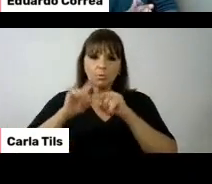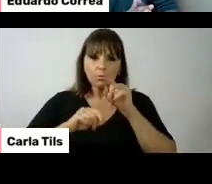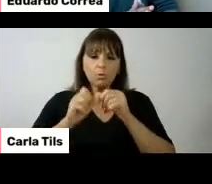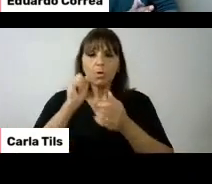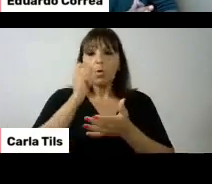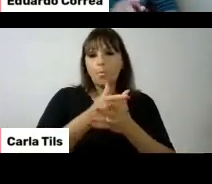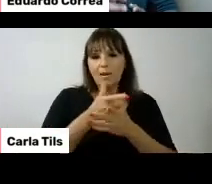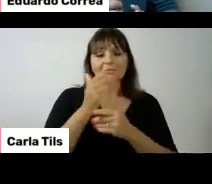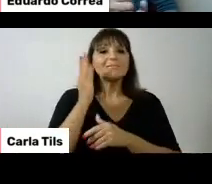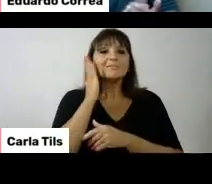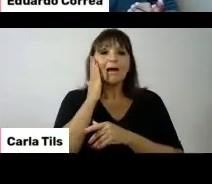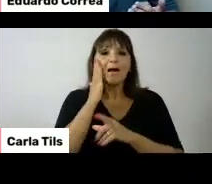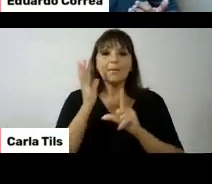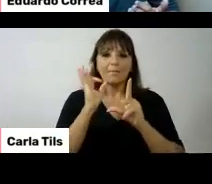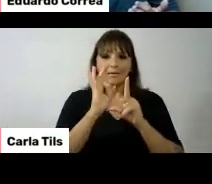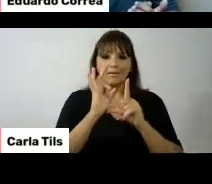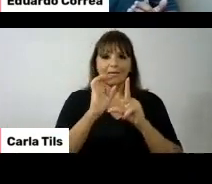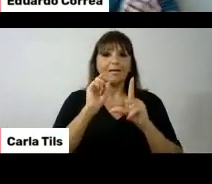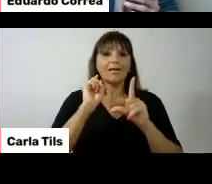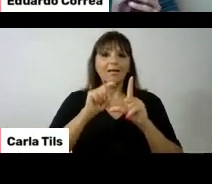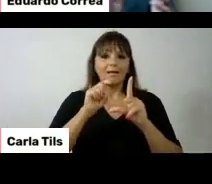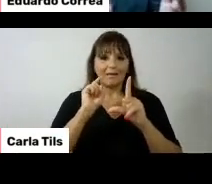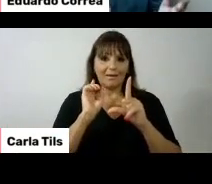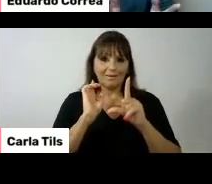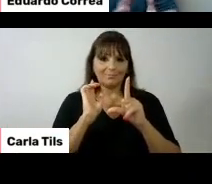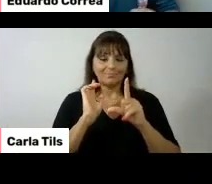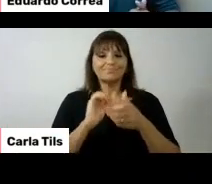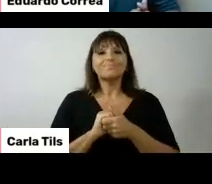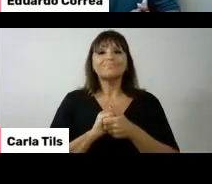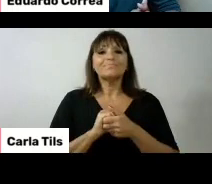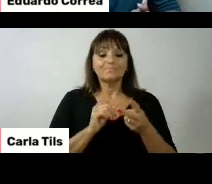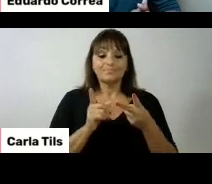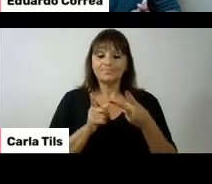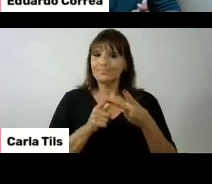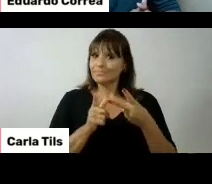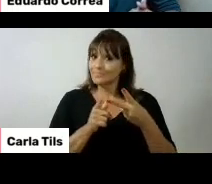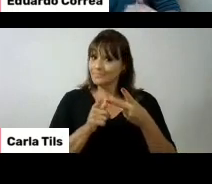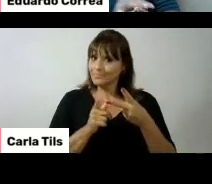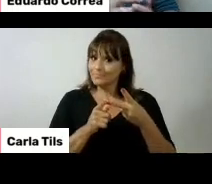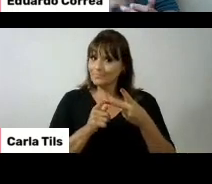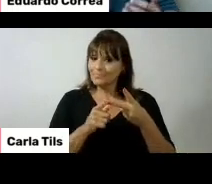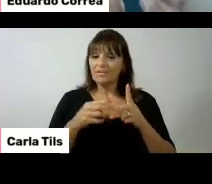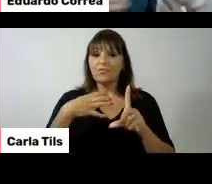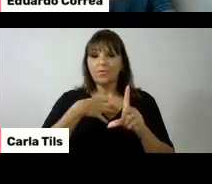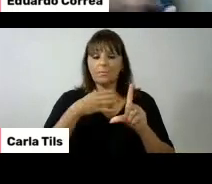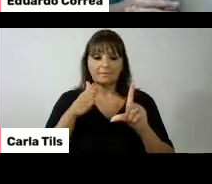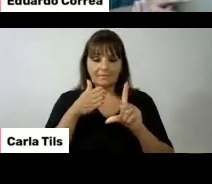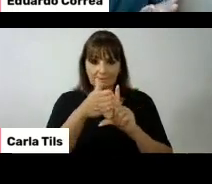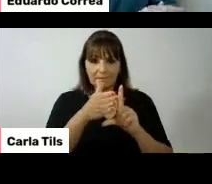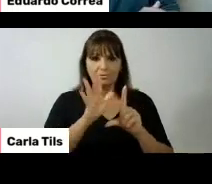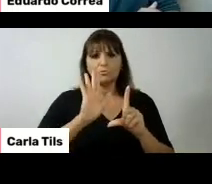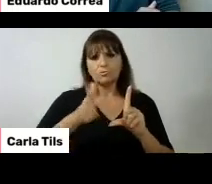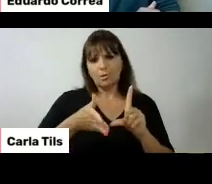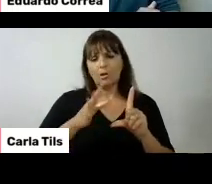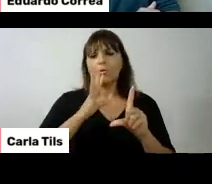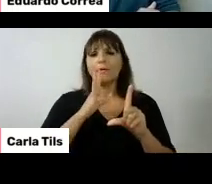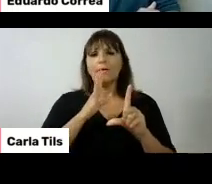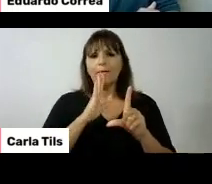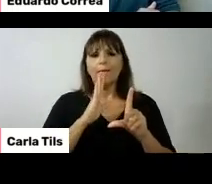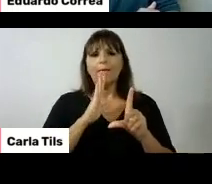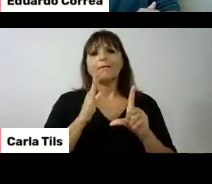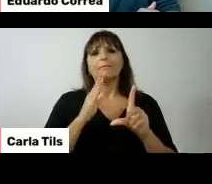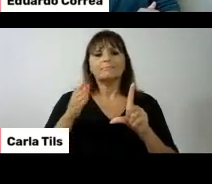clicar. Primeira forma. Segunda forma de navegar. Você já percorreu aquele caminho alguma